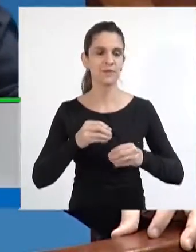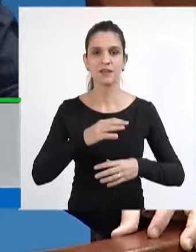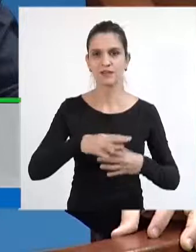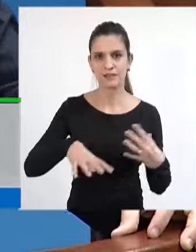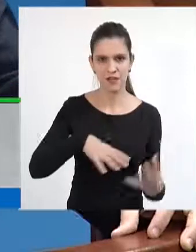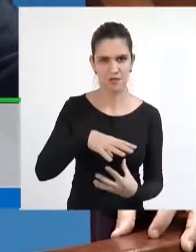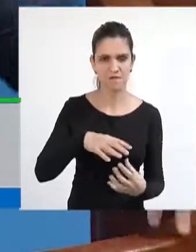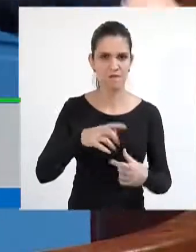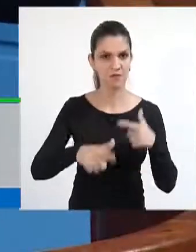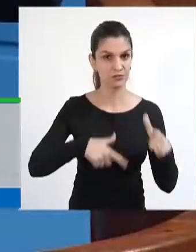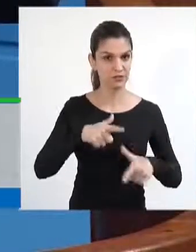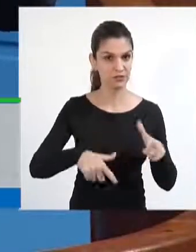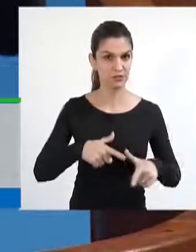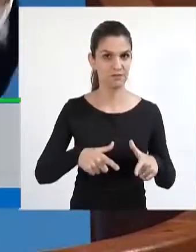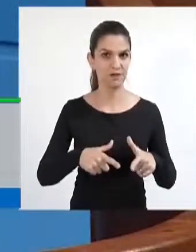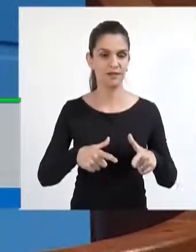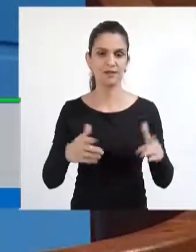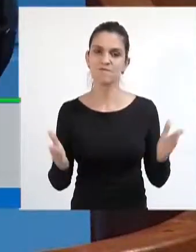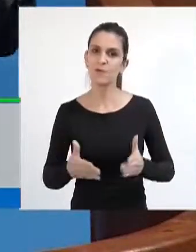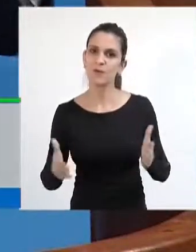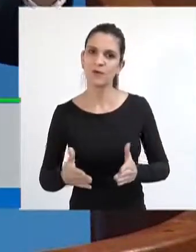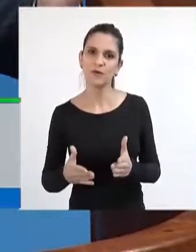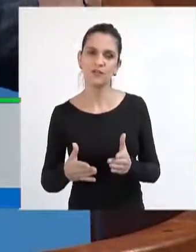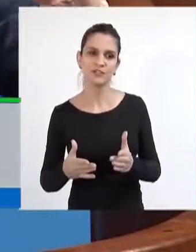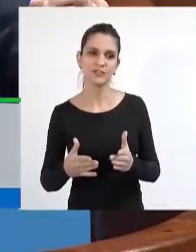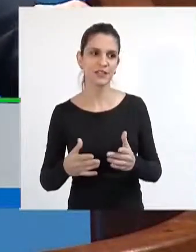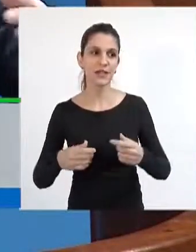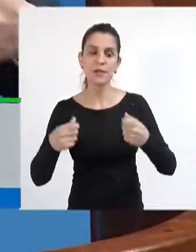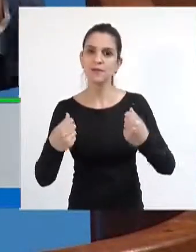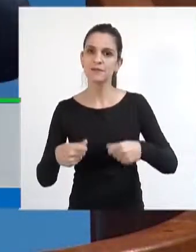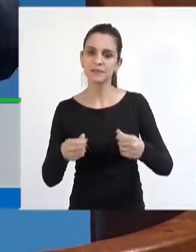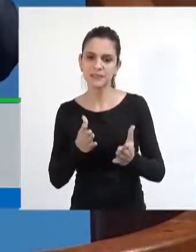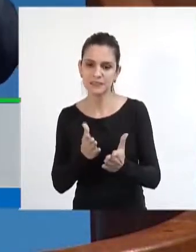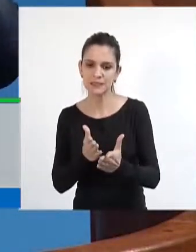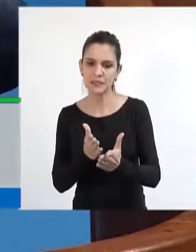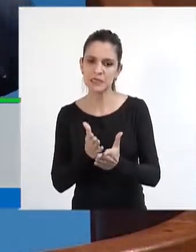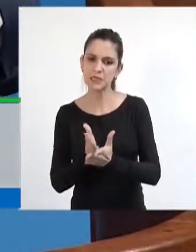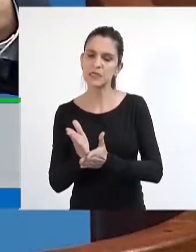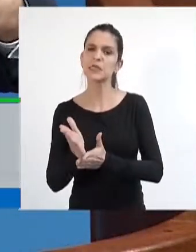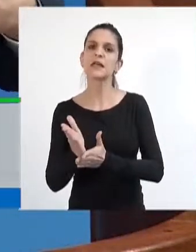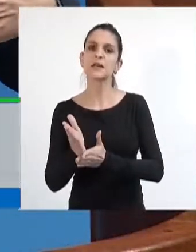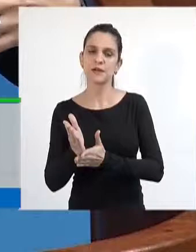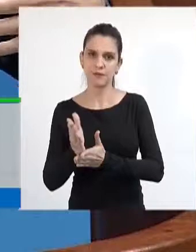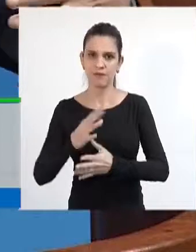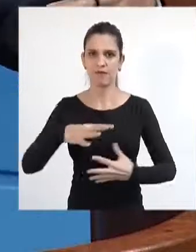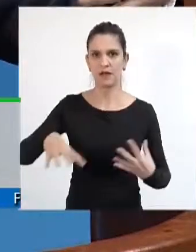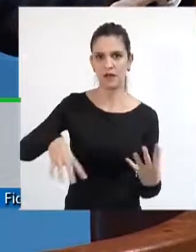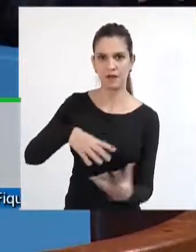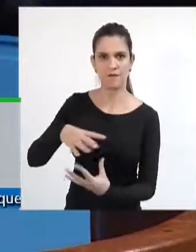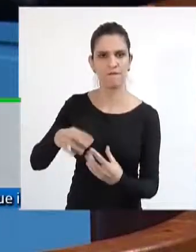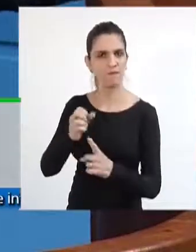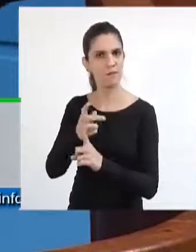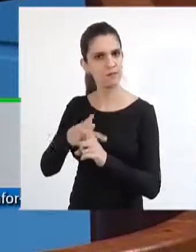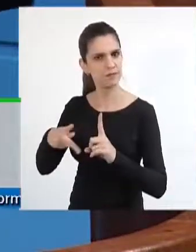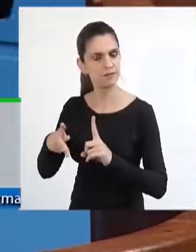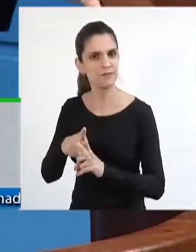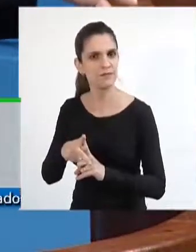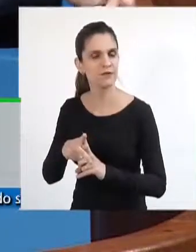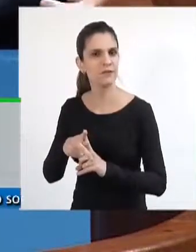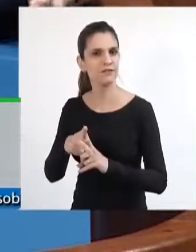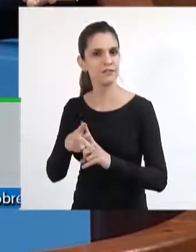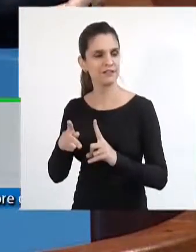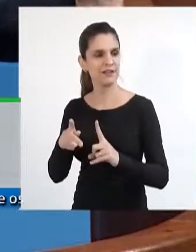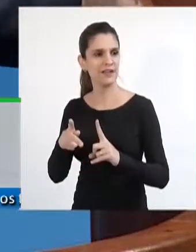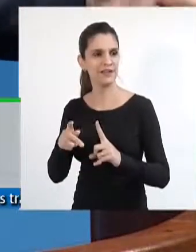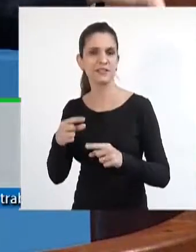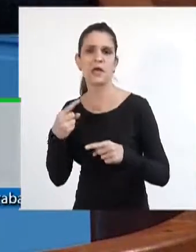mesmo discurso. Precisa aprovar a reforma da Previdência, porque o país aí vai deslanchar.